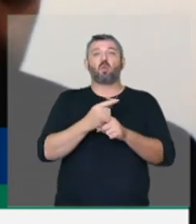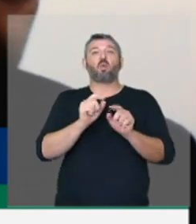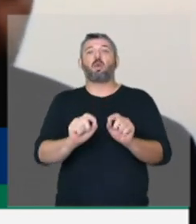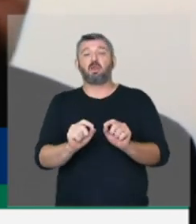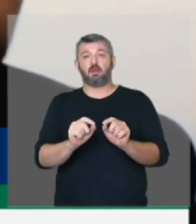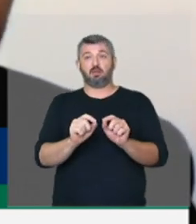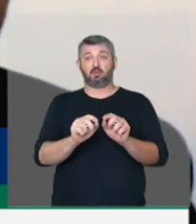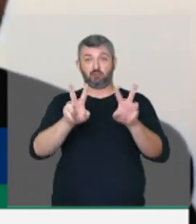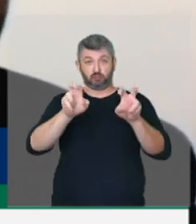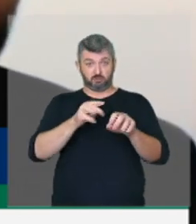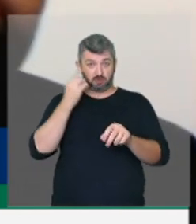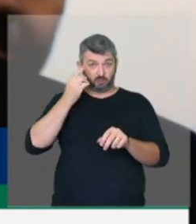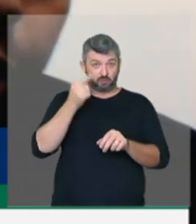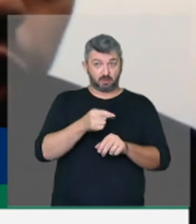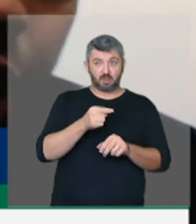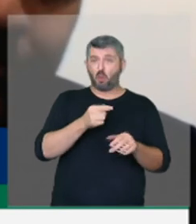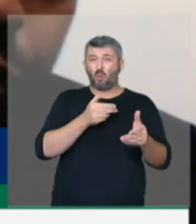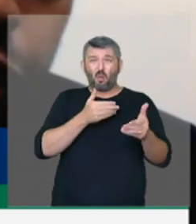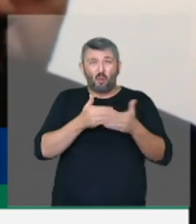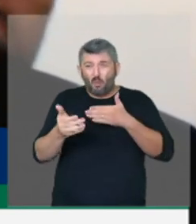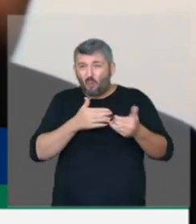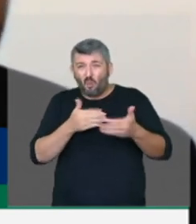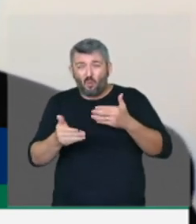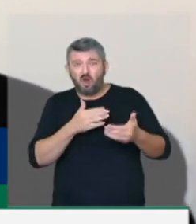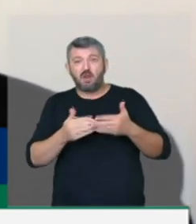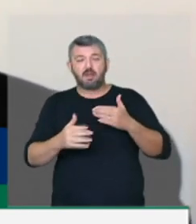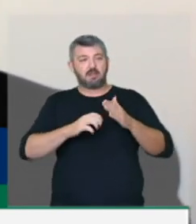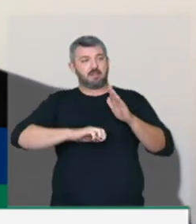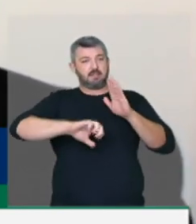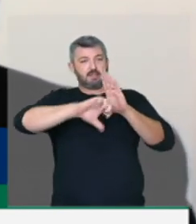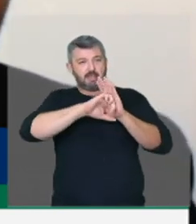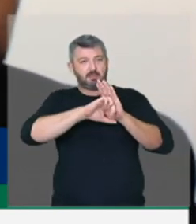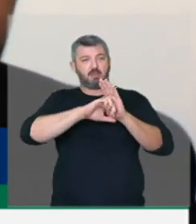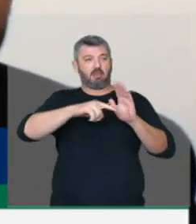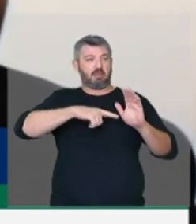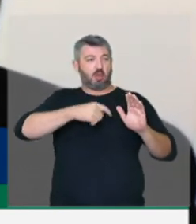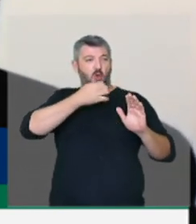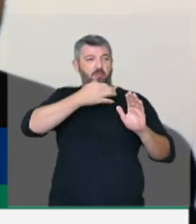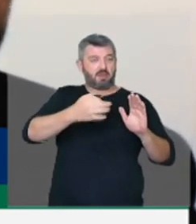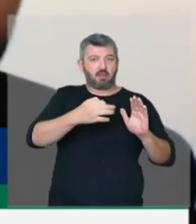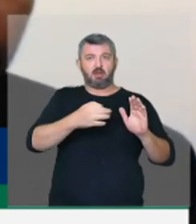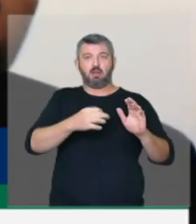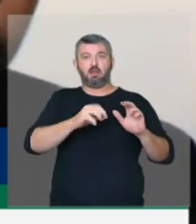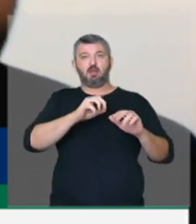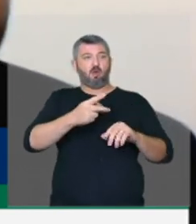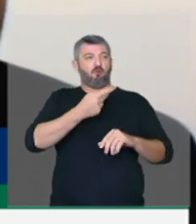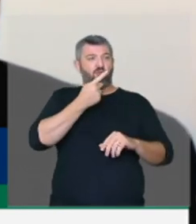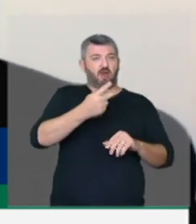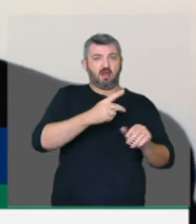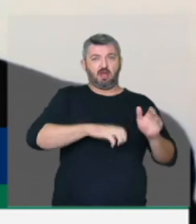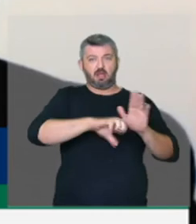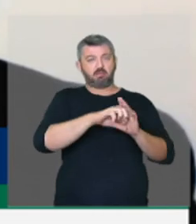do parlamentar qualquer dos chamados crimes de opinião ou crimes da palavra,